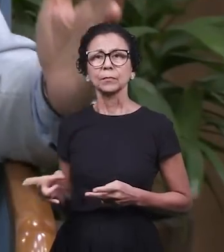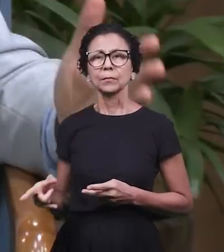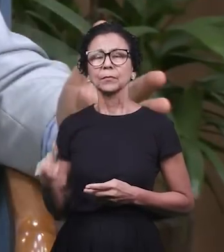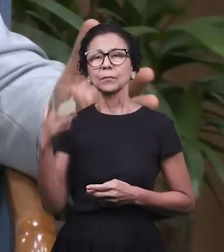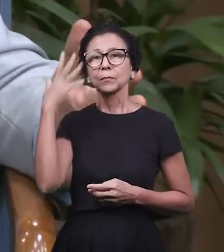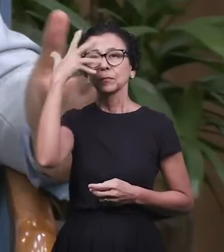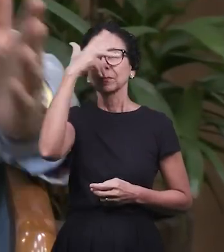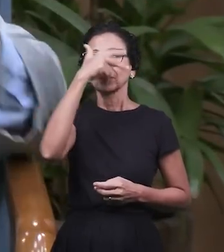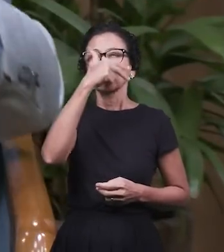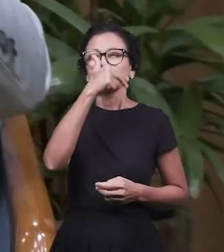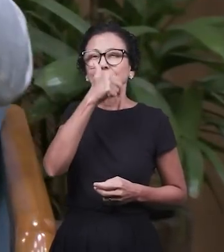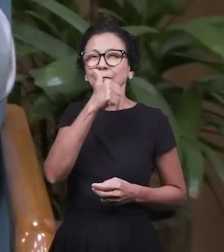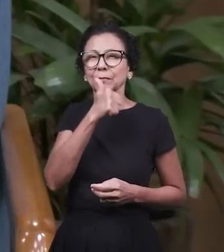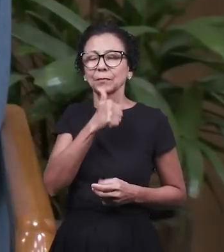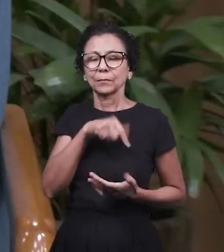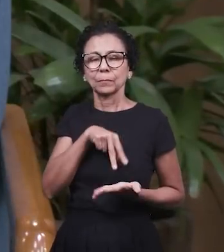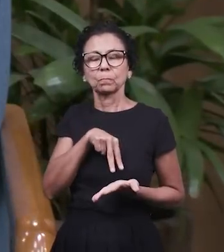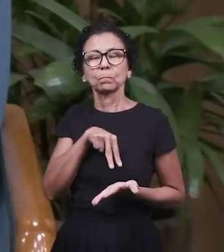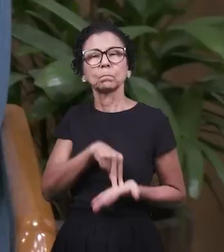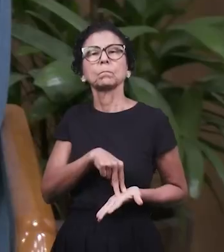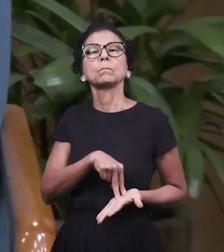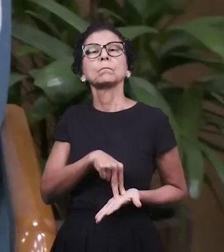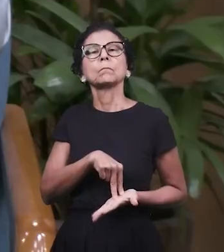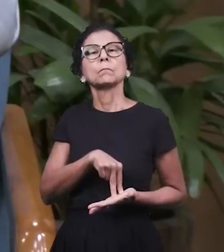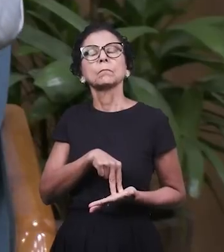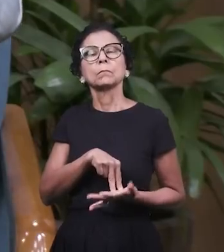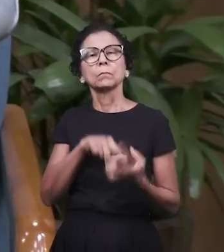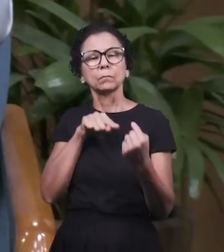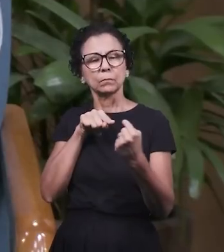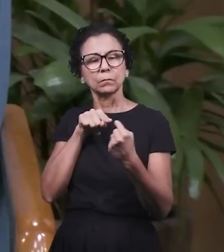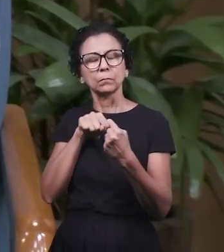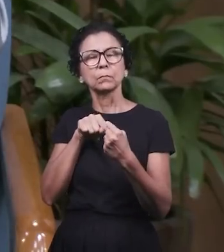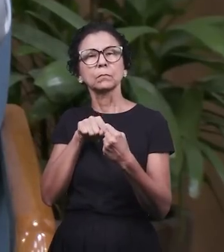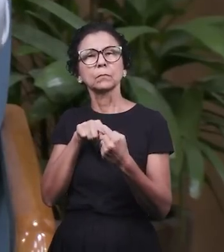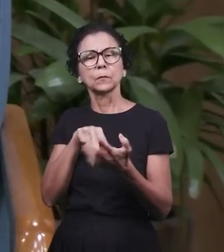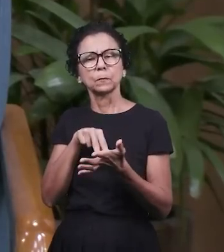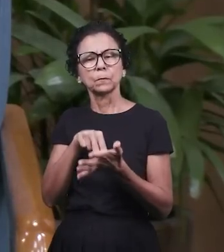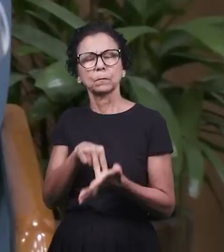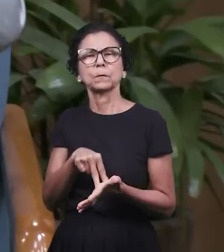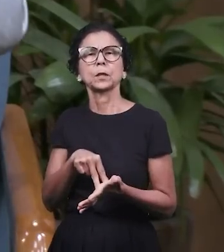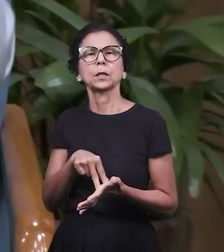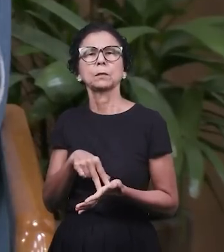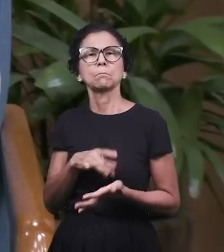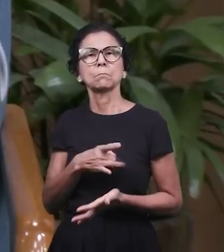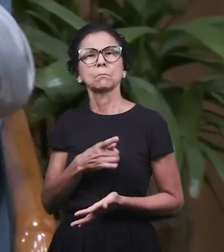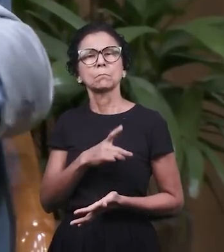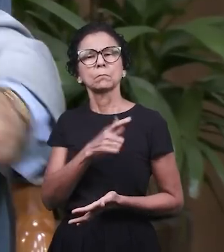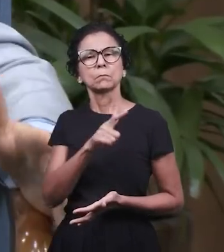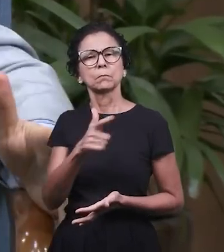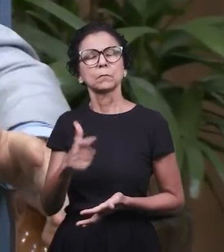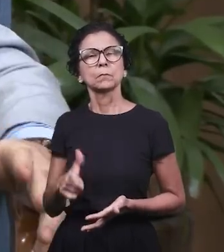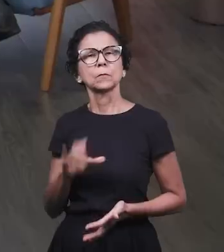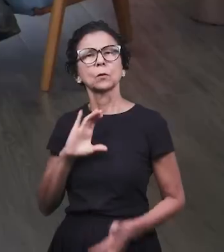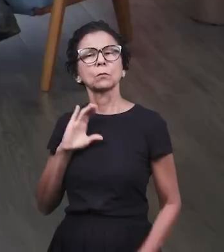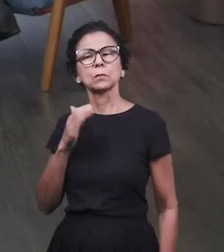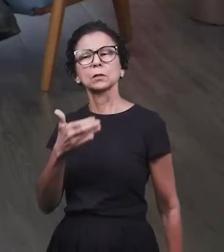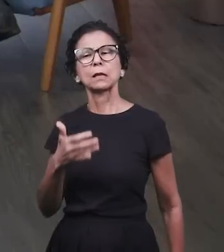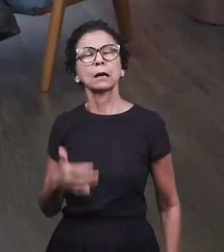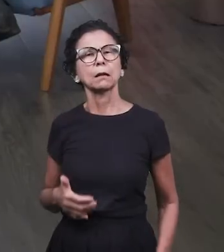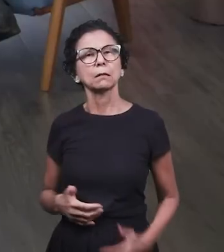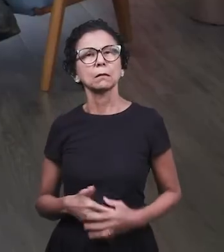é bela, ela é firme de propósito, Amém. Ela caminha, Destemida. Ela enfrenta, destemida.